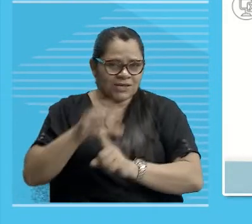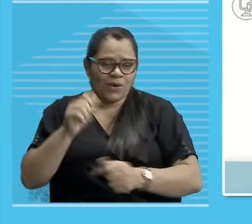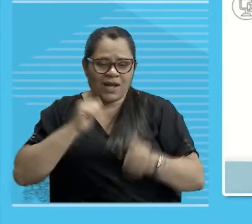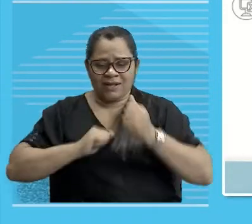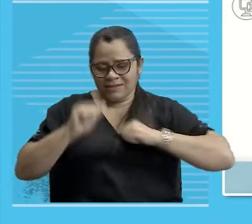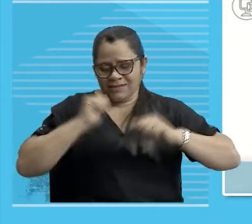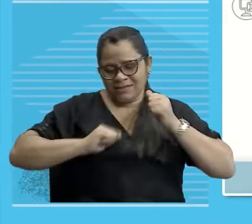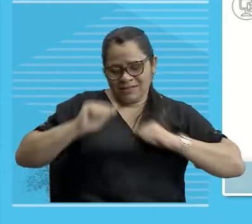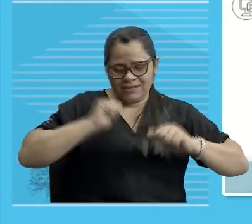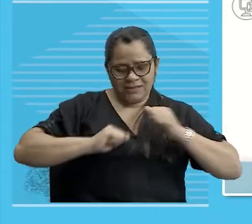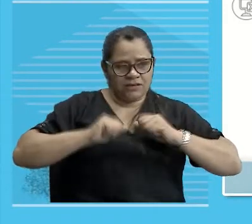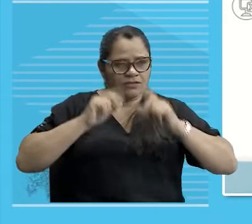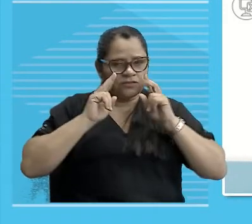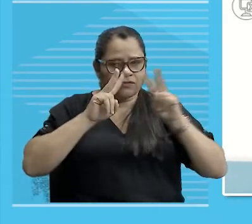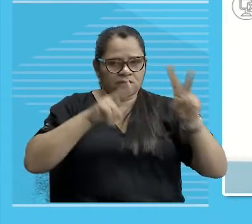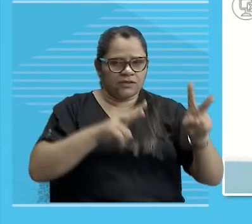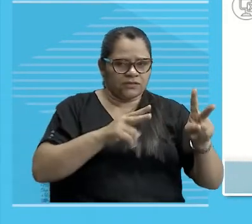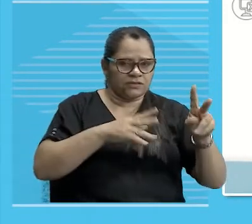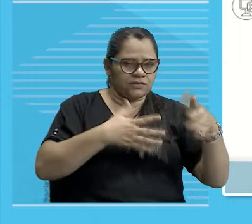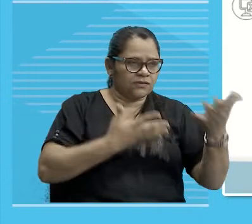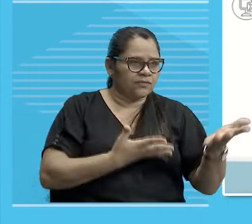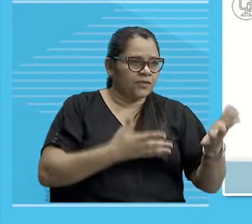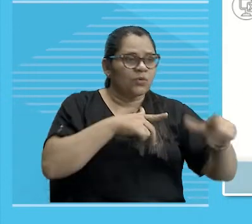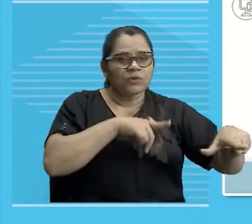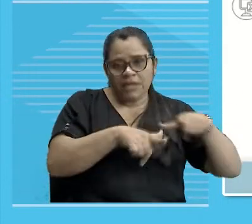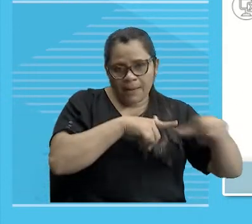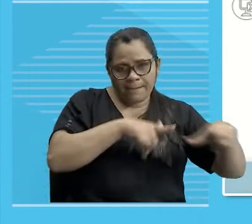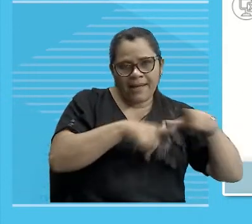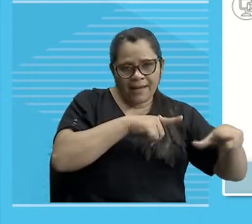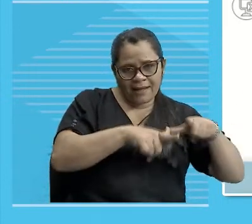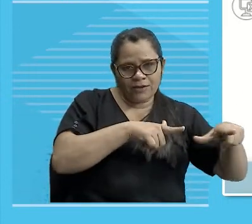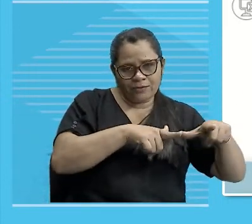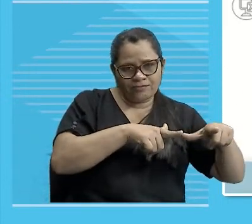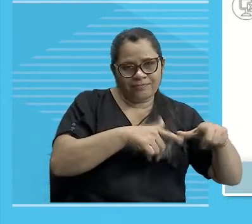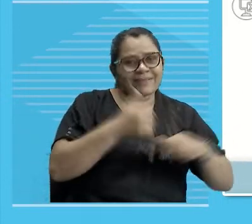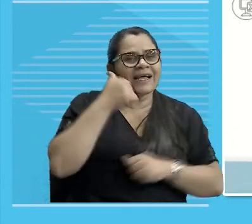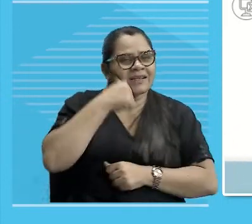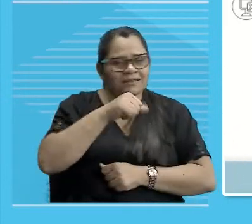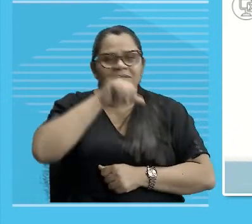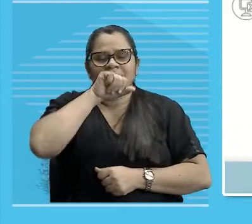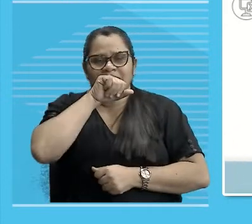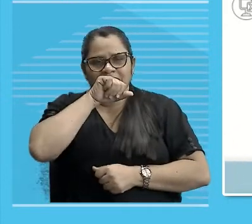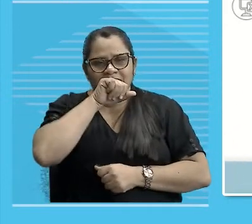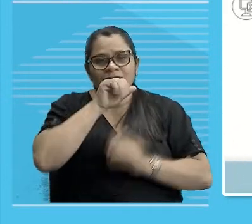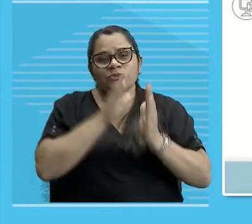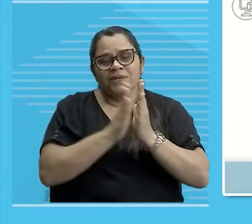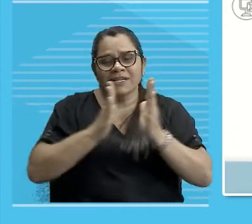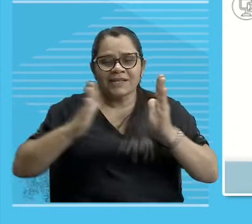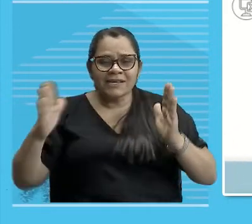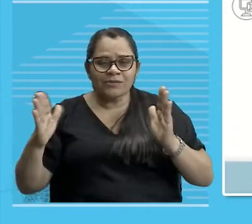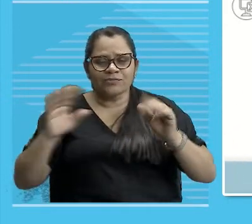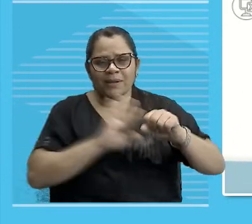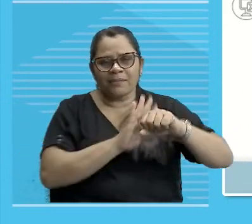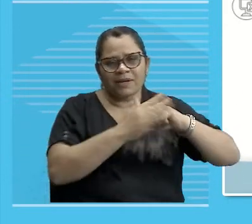O trabalho duro das mães durante a pandemia. Olha um ponto importante.